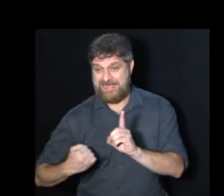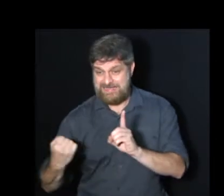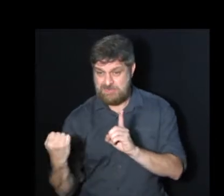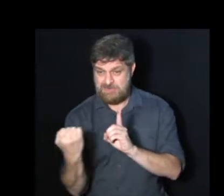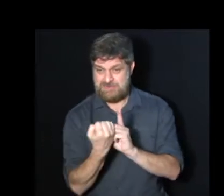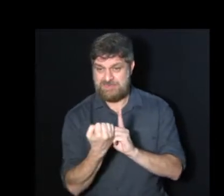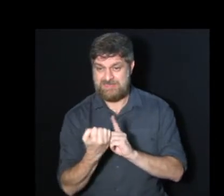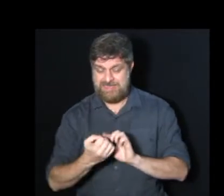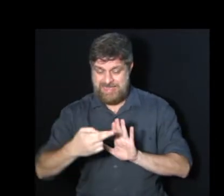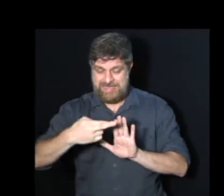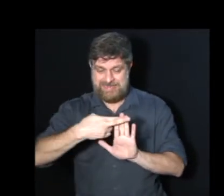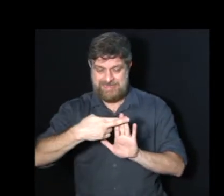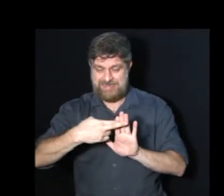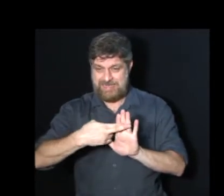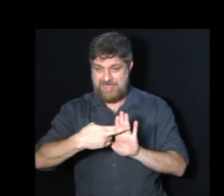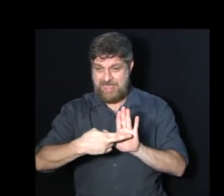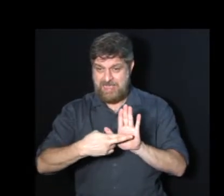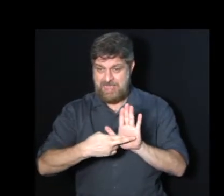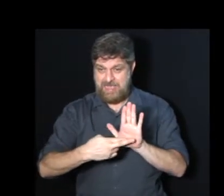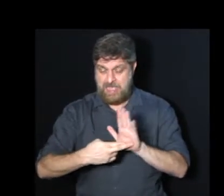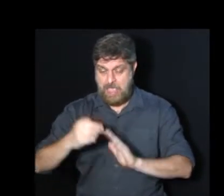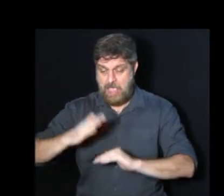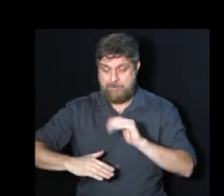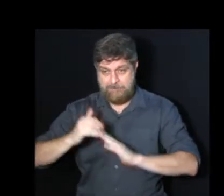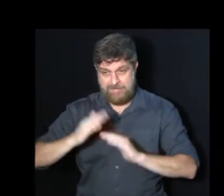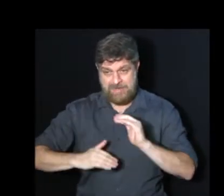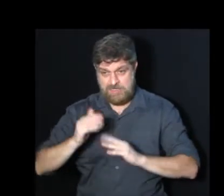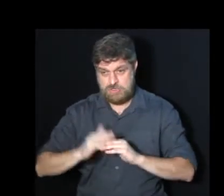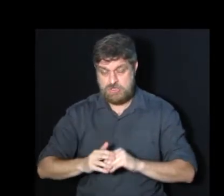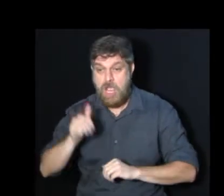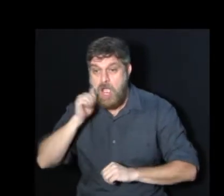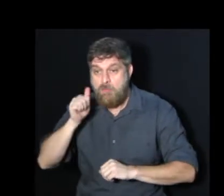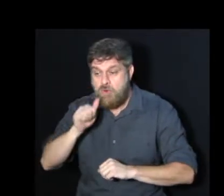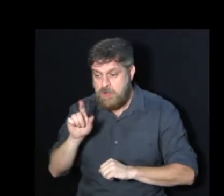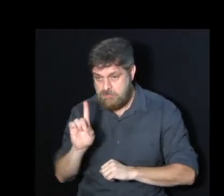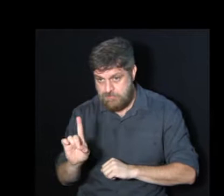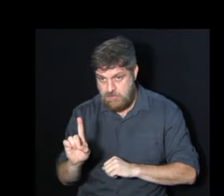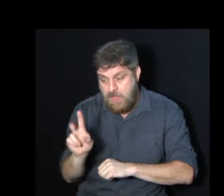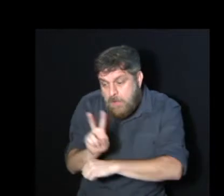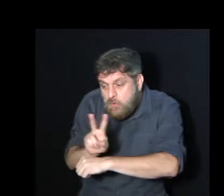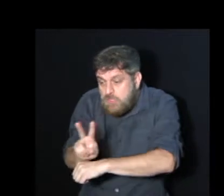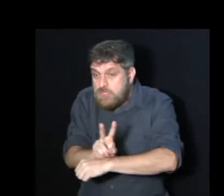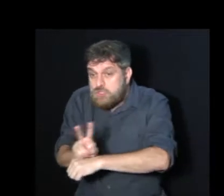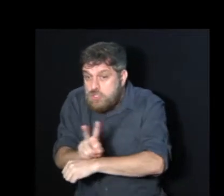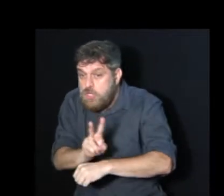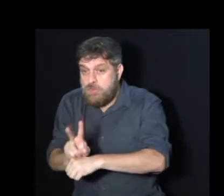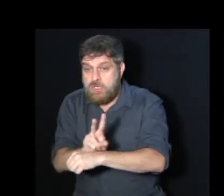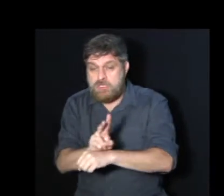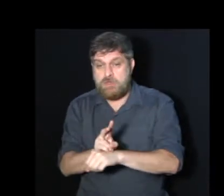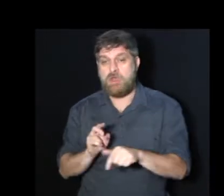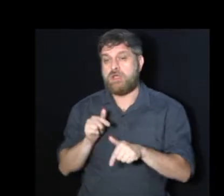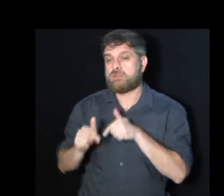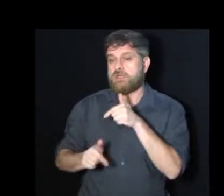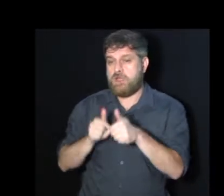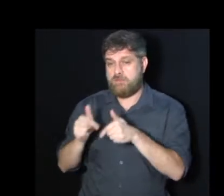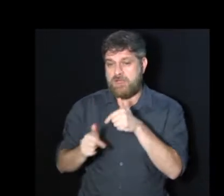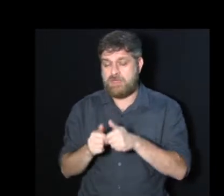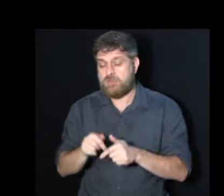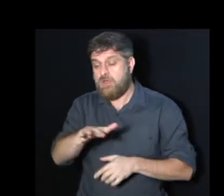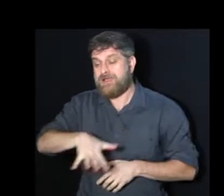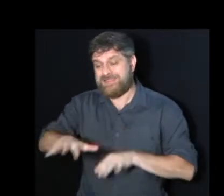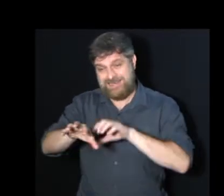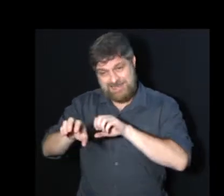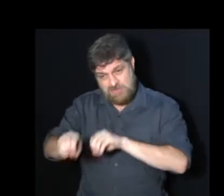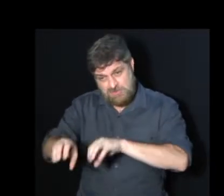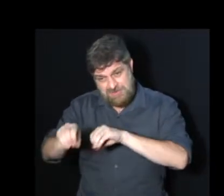normas e práticas protetivas contra as mulheres, então, trabalhando basicamente na